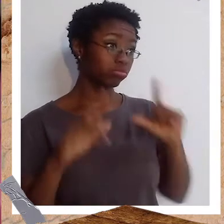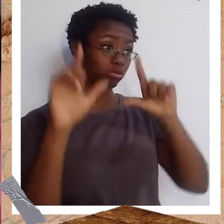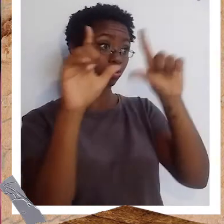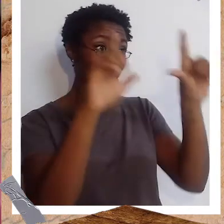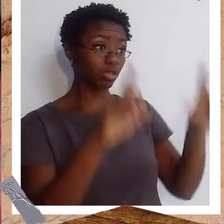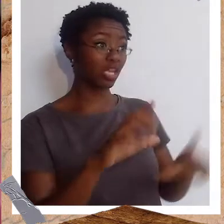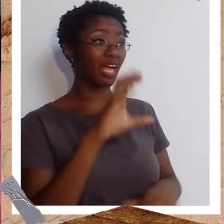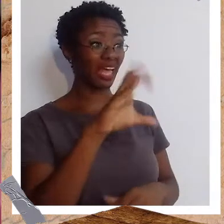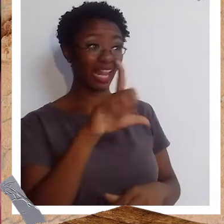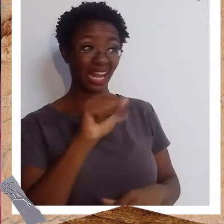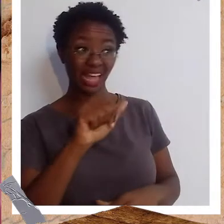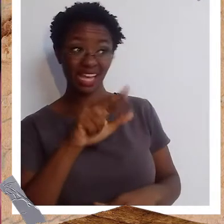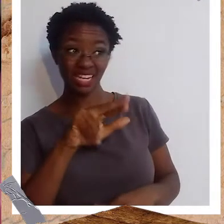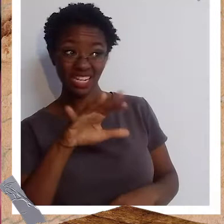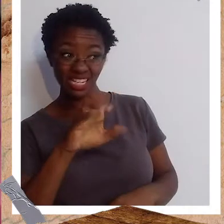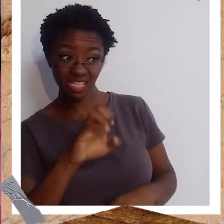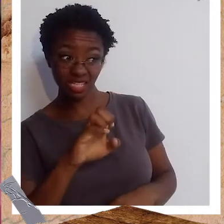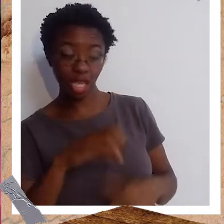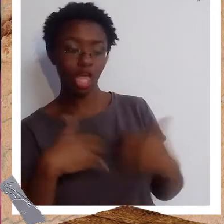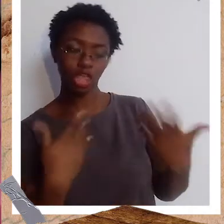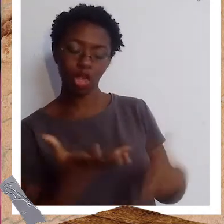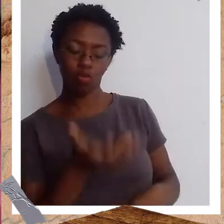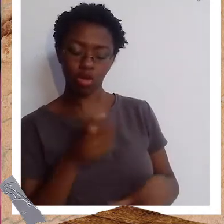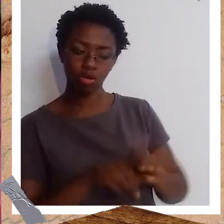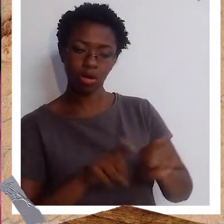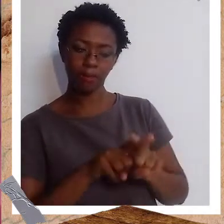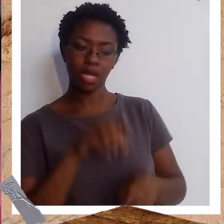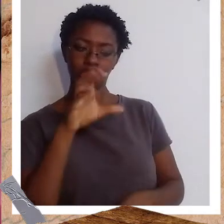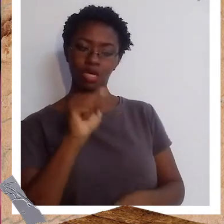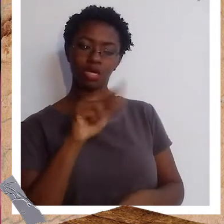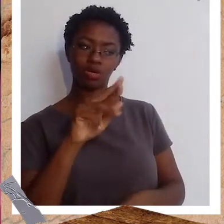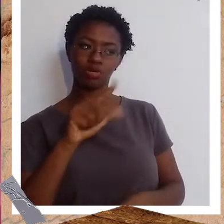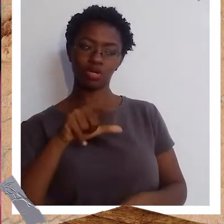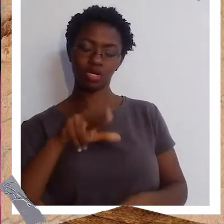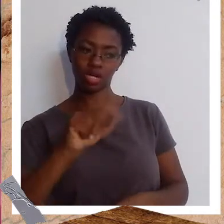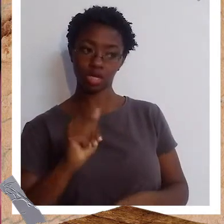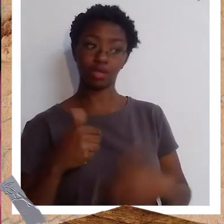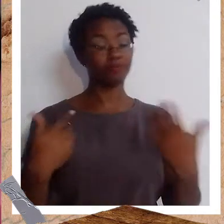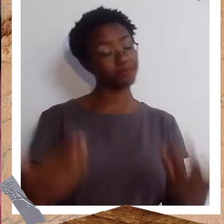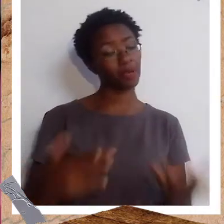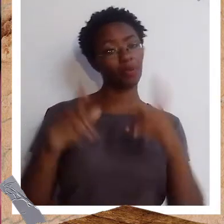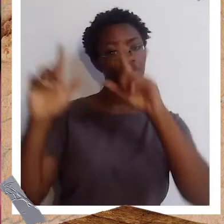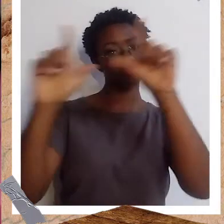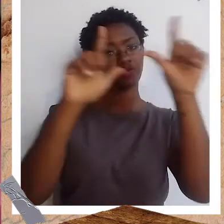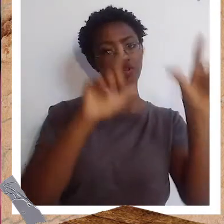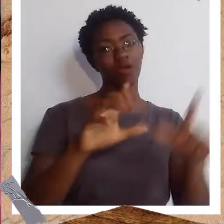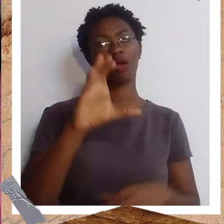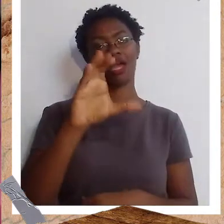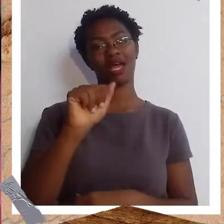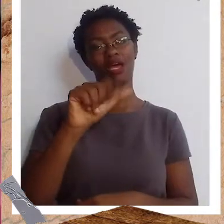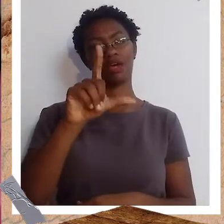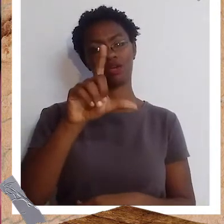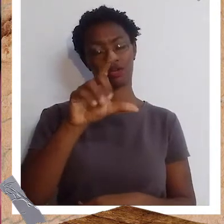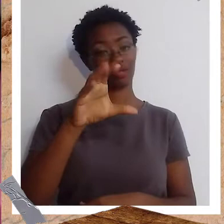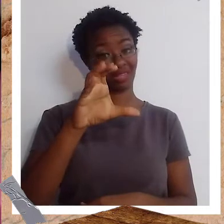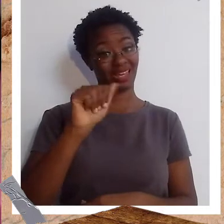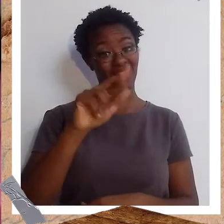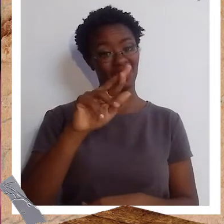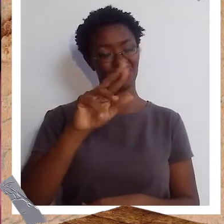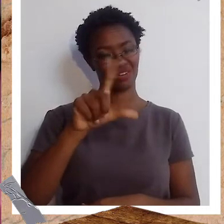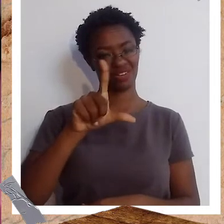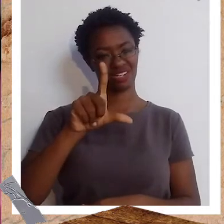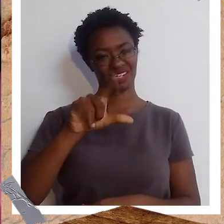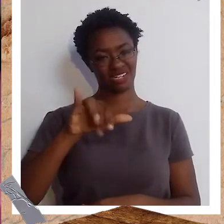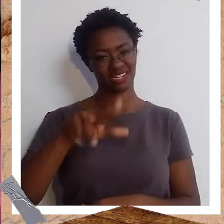sobre Carolina. E aí, nesse desejo de construir essa exposição sobre Carolina, uma equipe externa ao Instituto